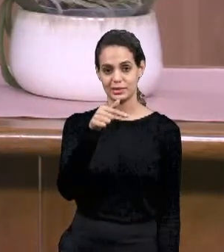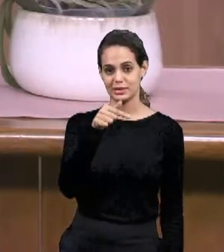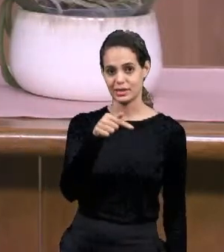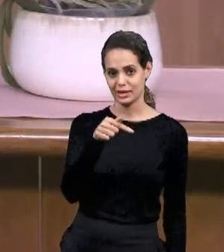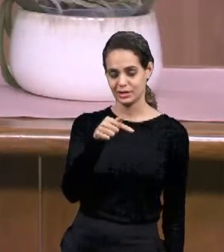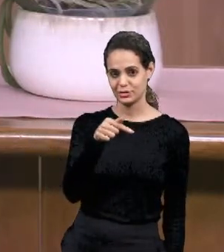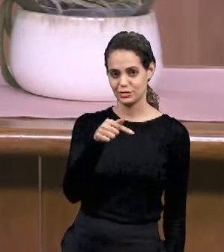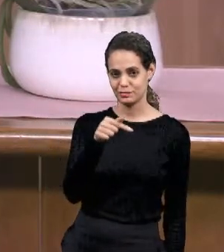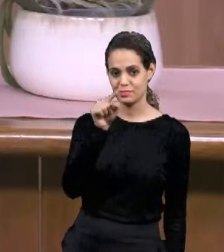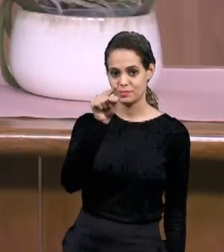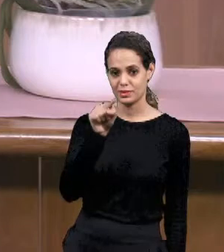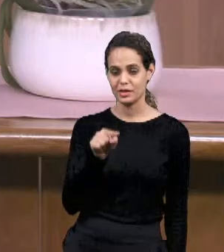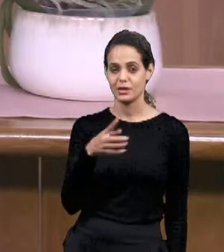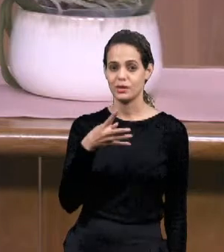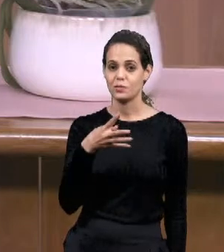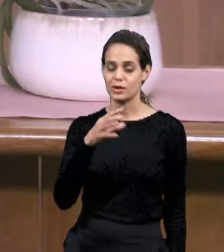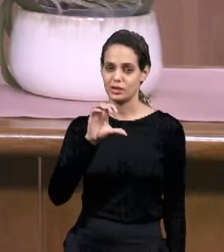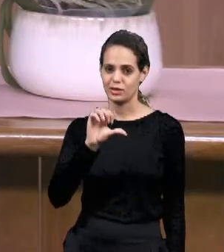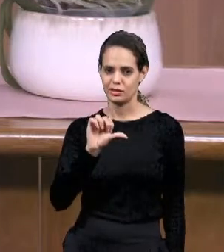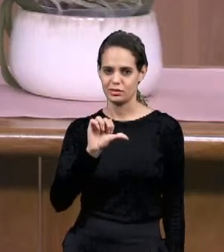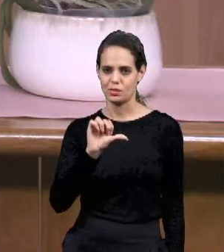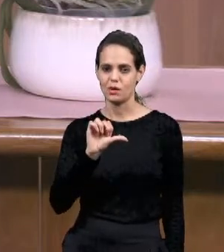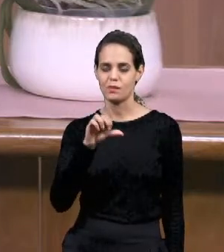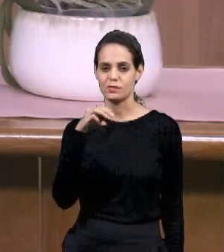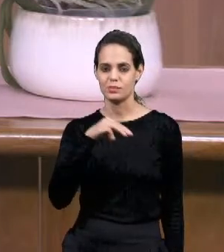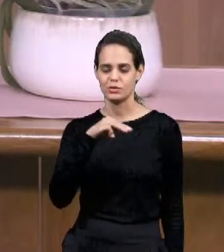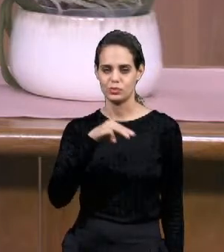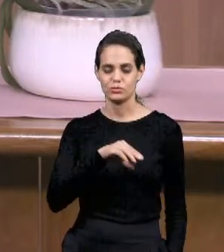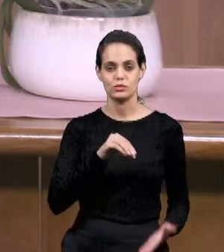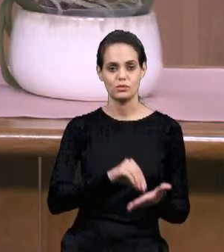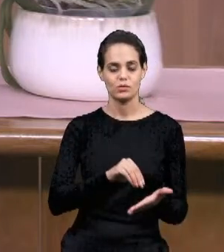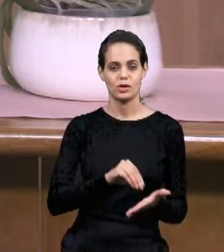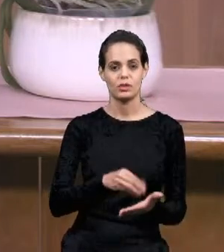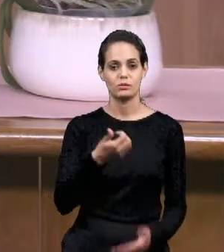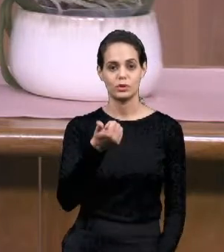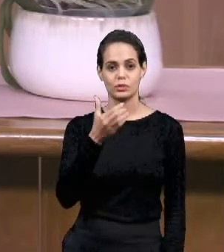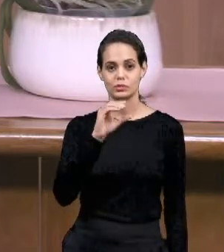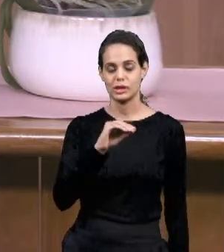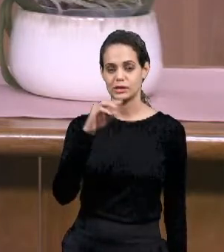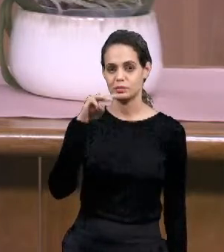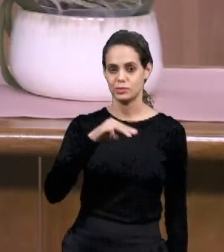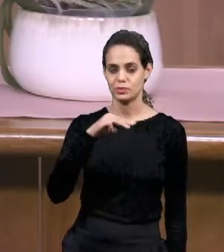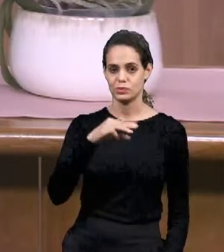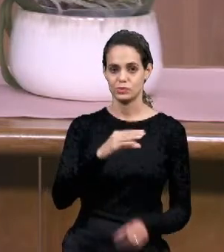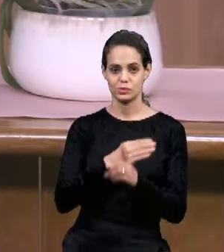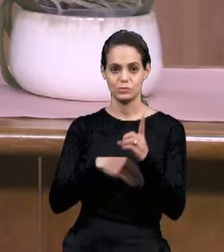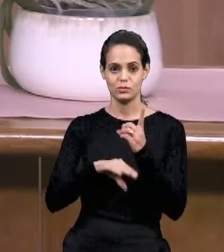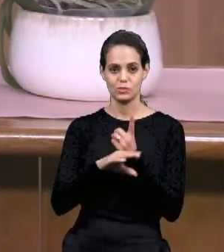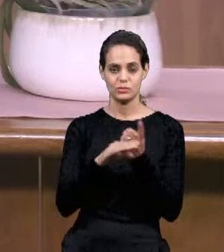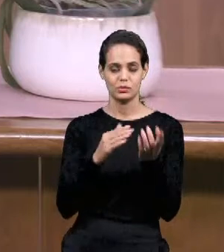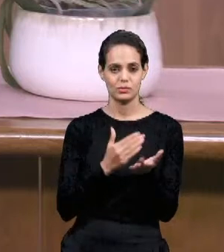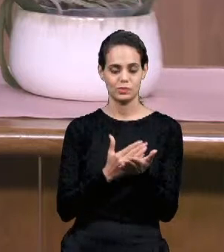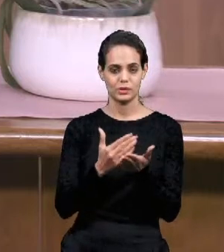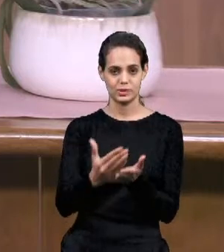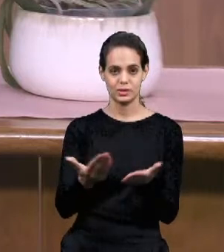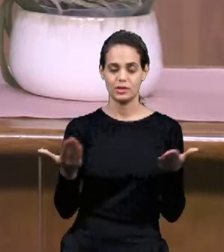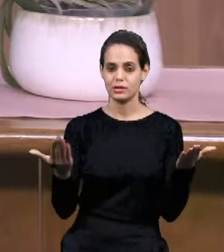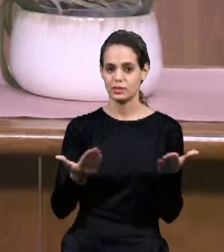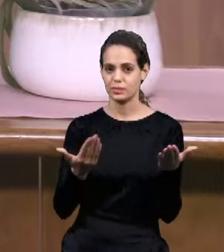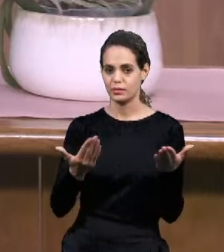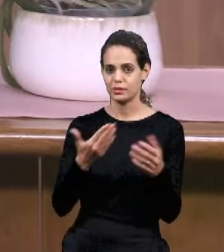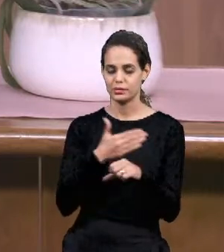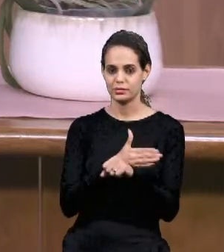49, quase 50 minutos. Faltam 10 minutos para o culto começar. E nós estamos aqui nesse período